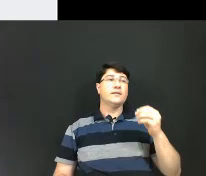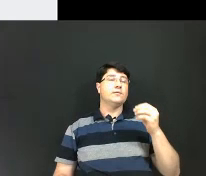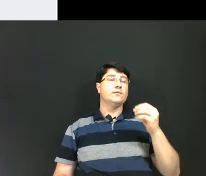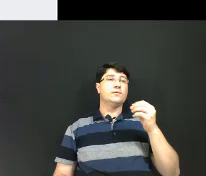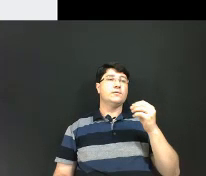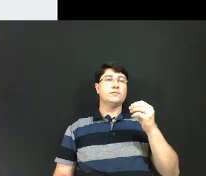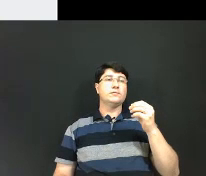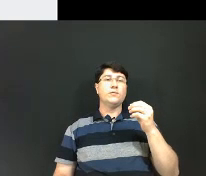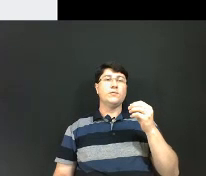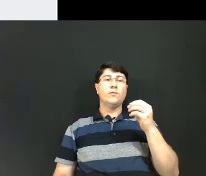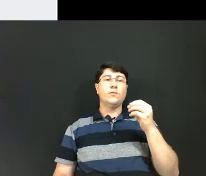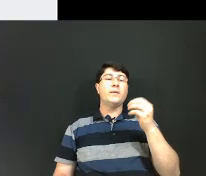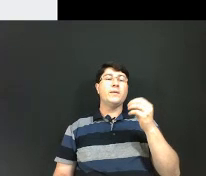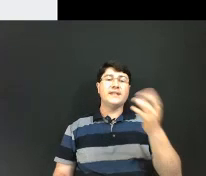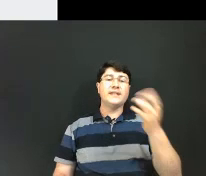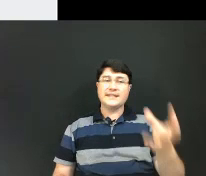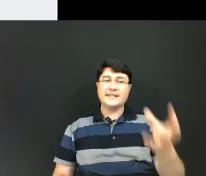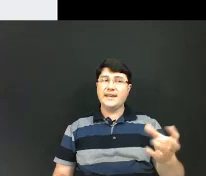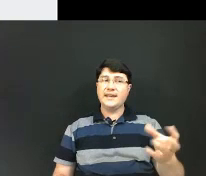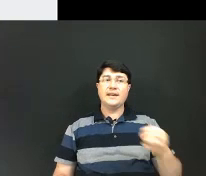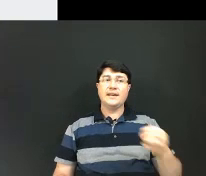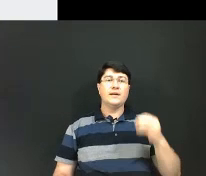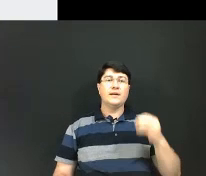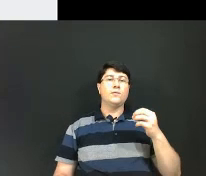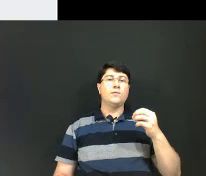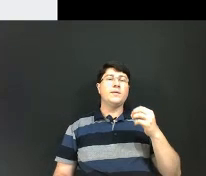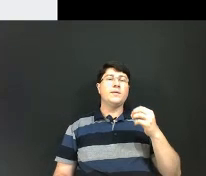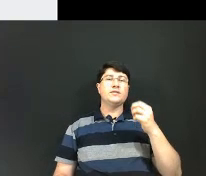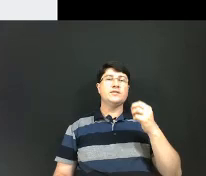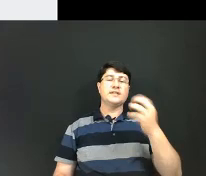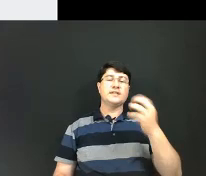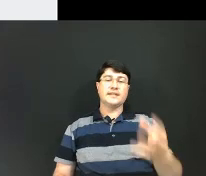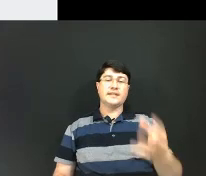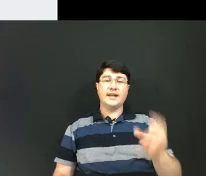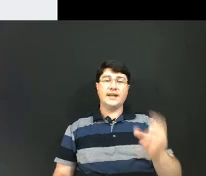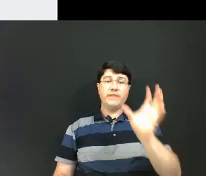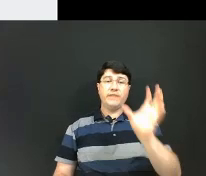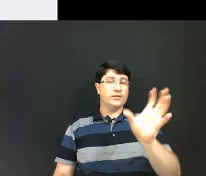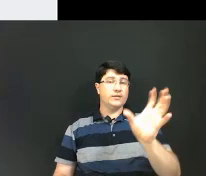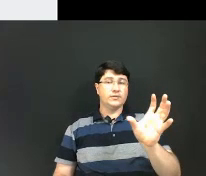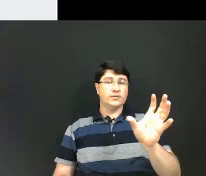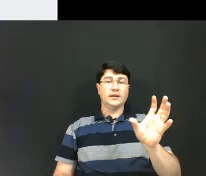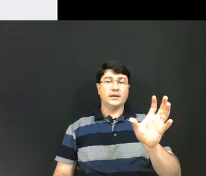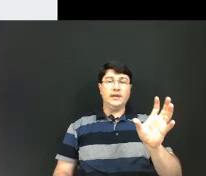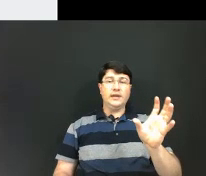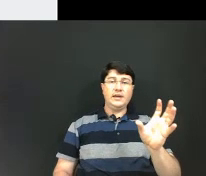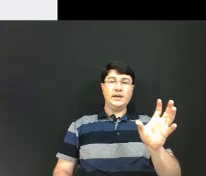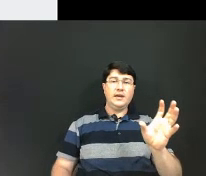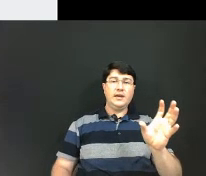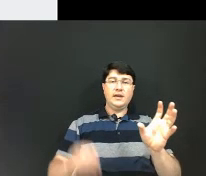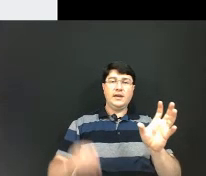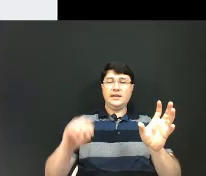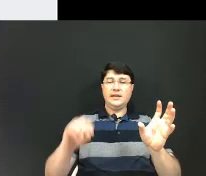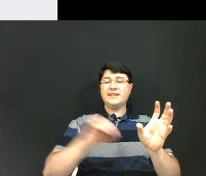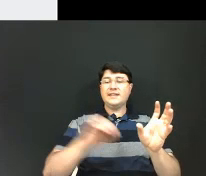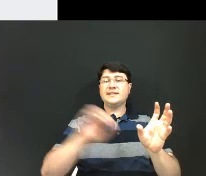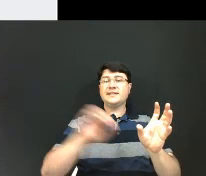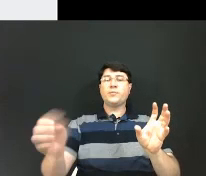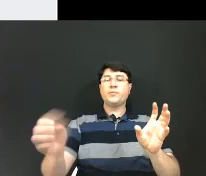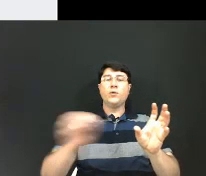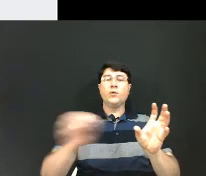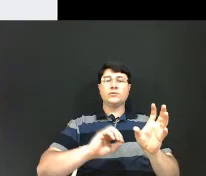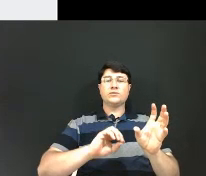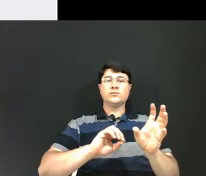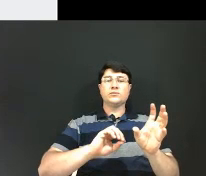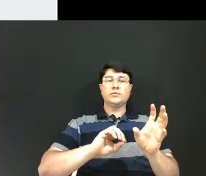festa, um momento de lazer, o momento de você descansar, um evento. E